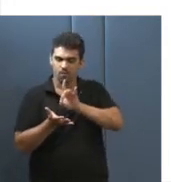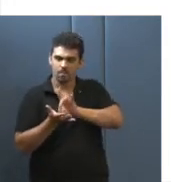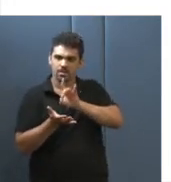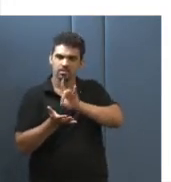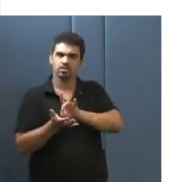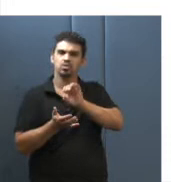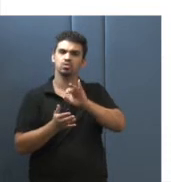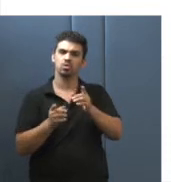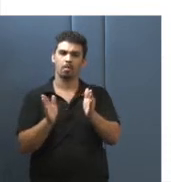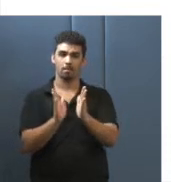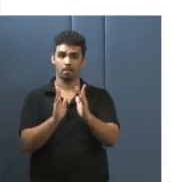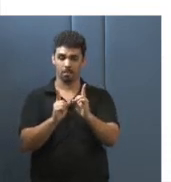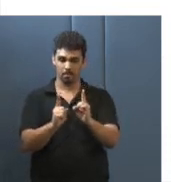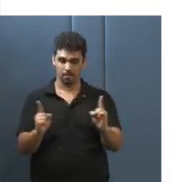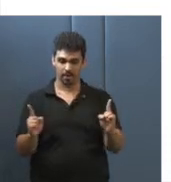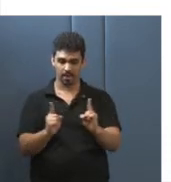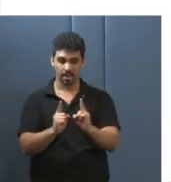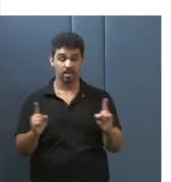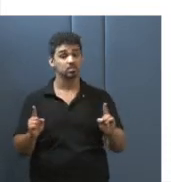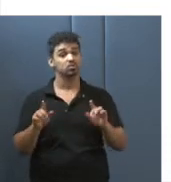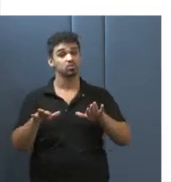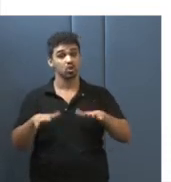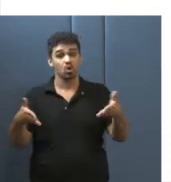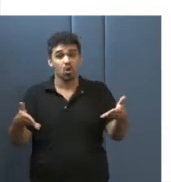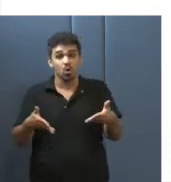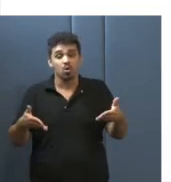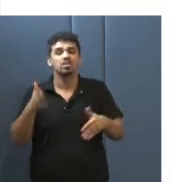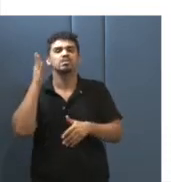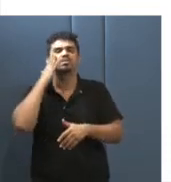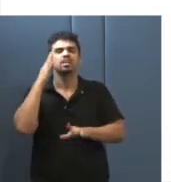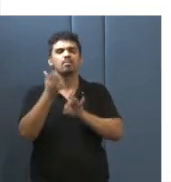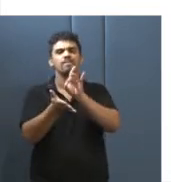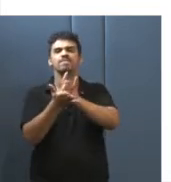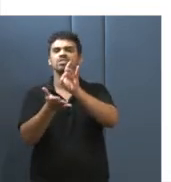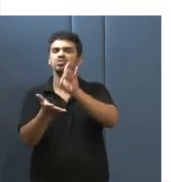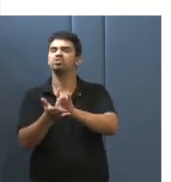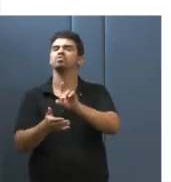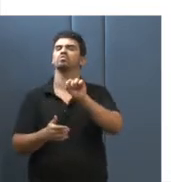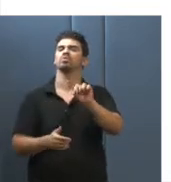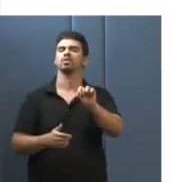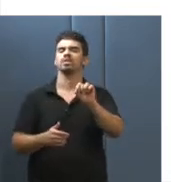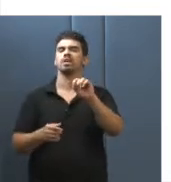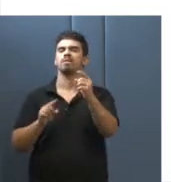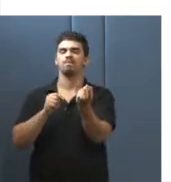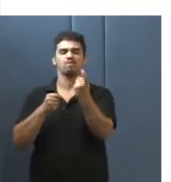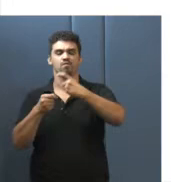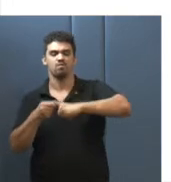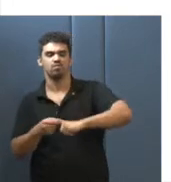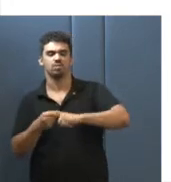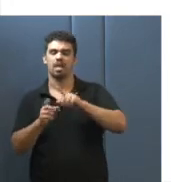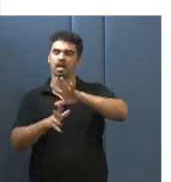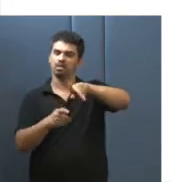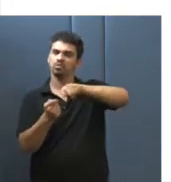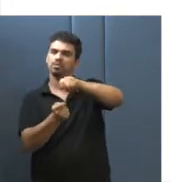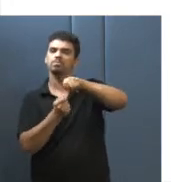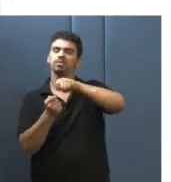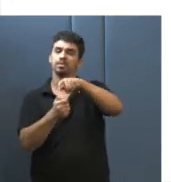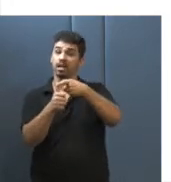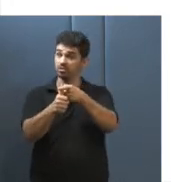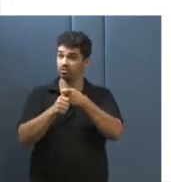dilatação de prazo, que hoje se sabe que é pouco efetivo no sentido de retomar a sustentabilidade de dívida dos